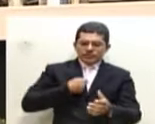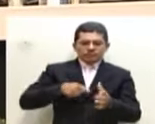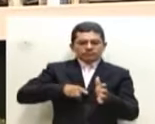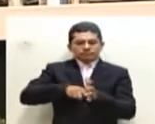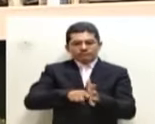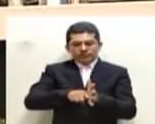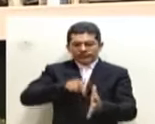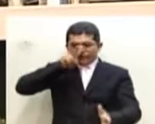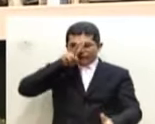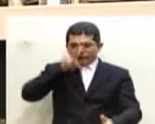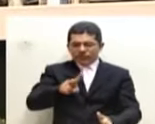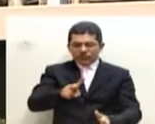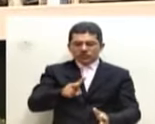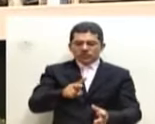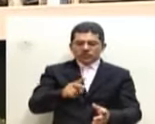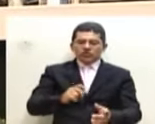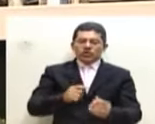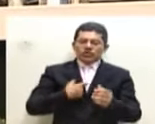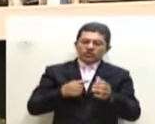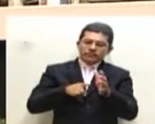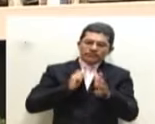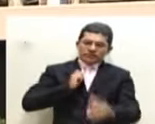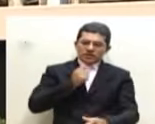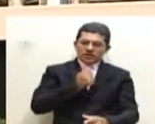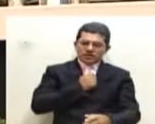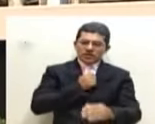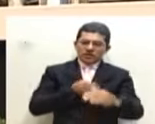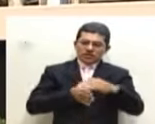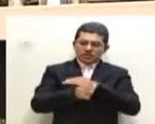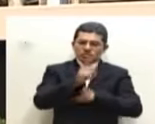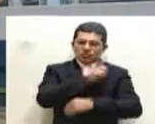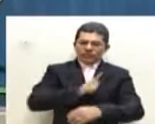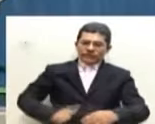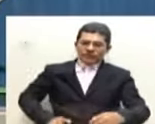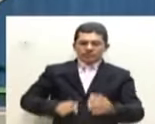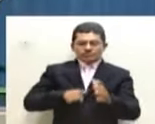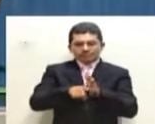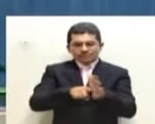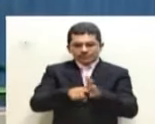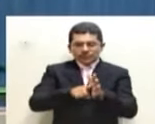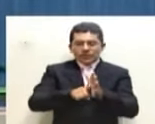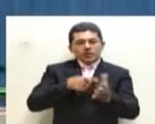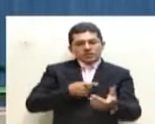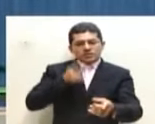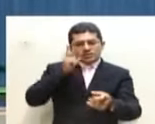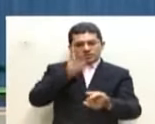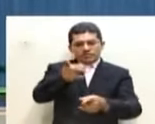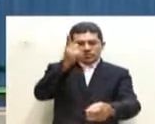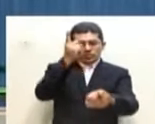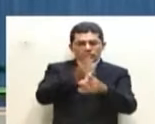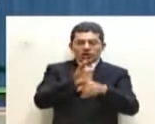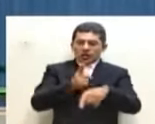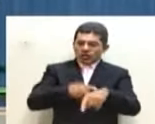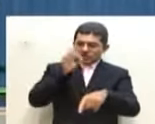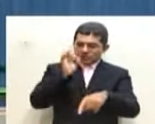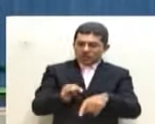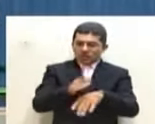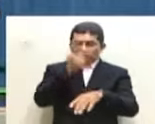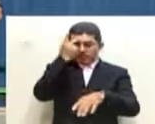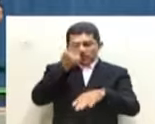atos do Executivo. Exerci o diálogo sempre que encontrei espaço para o diálogo. Mas não